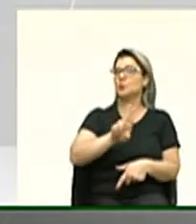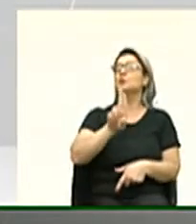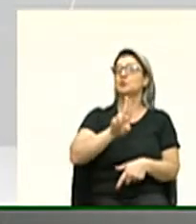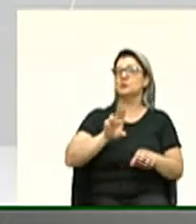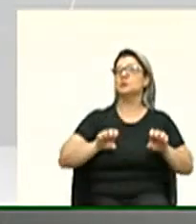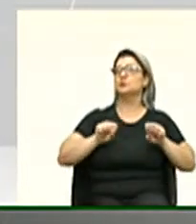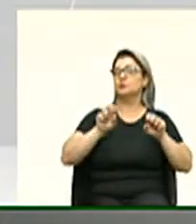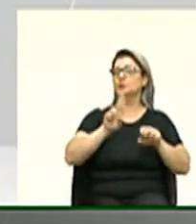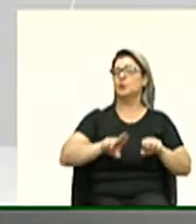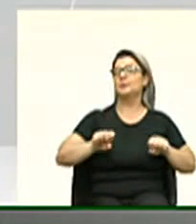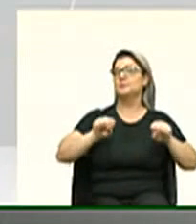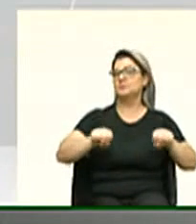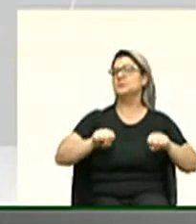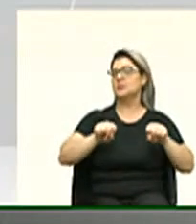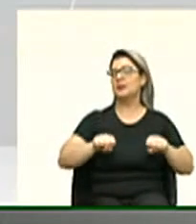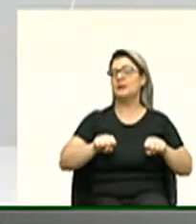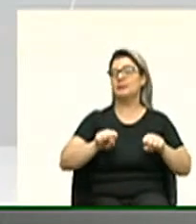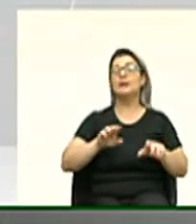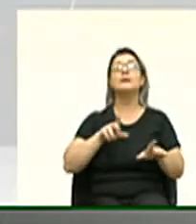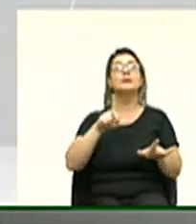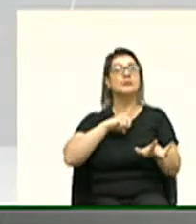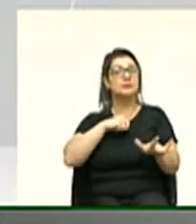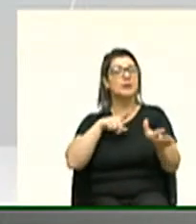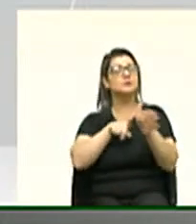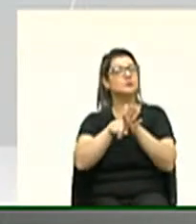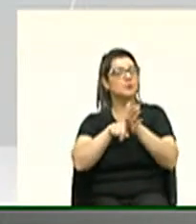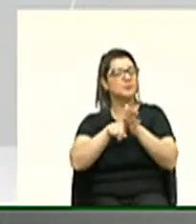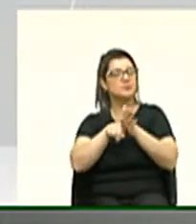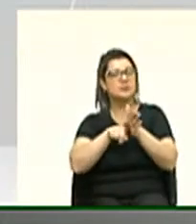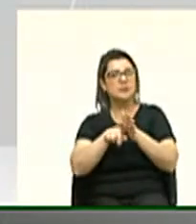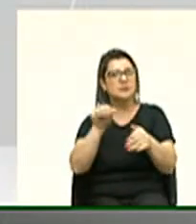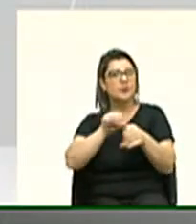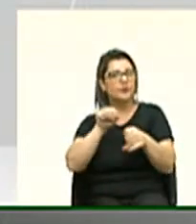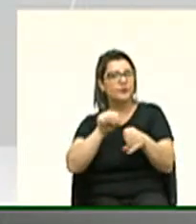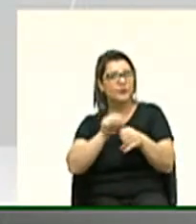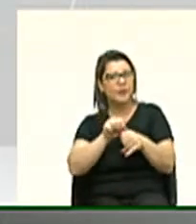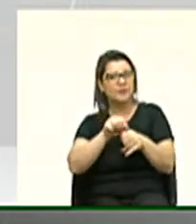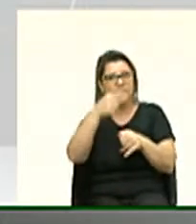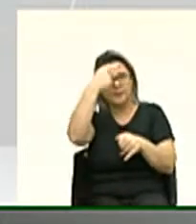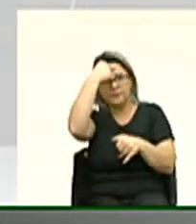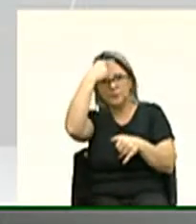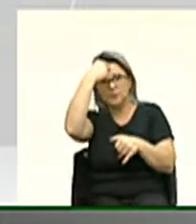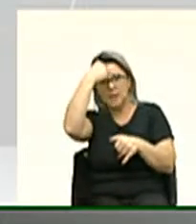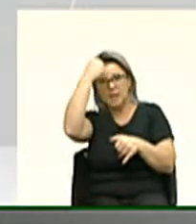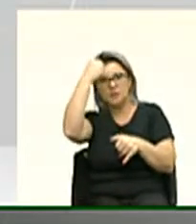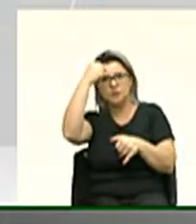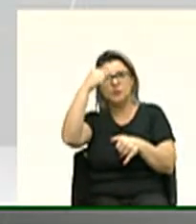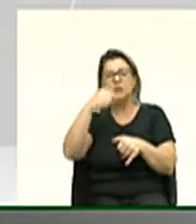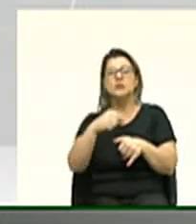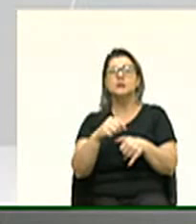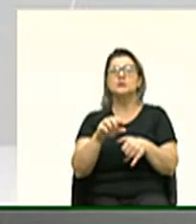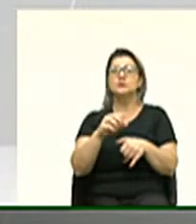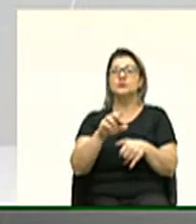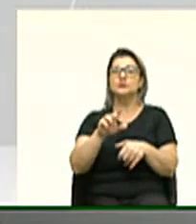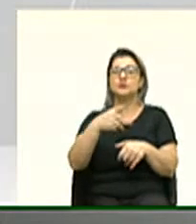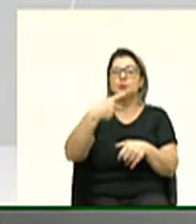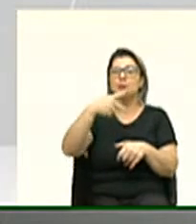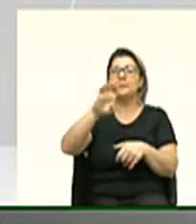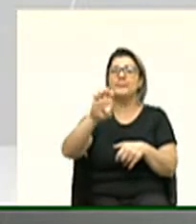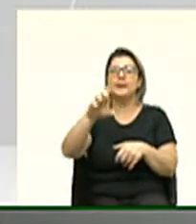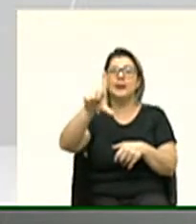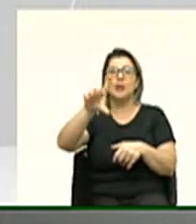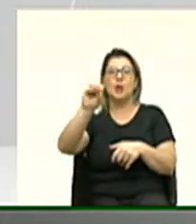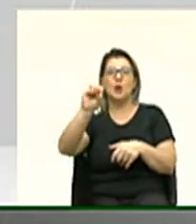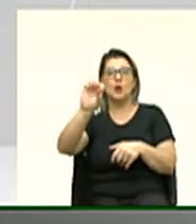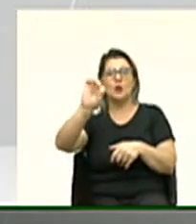uma pesquisa feita pela Universidade Federal de Pelotas, a Faculdade de Medicina,